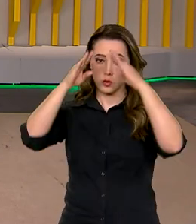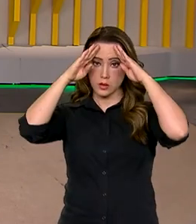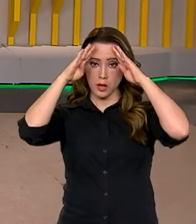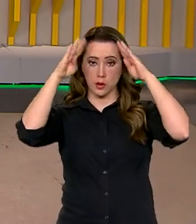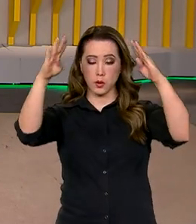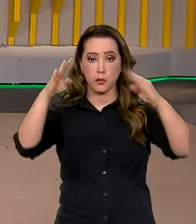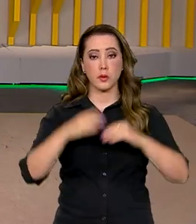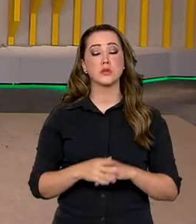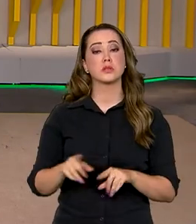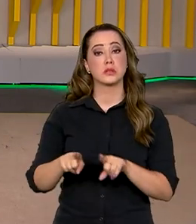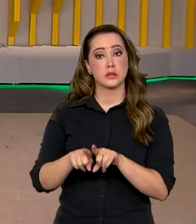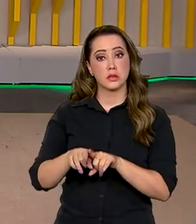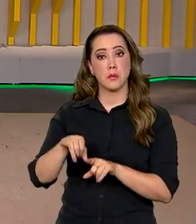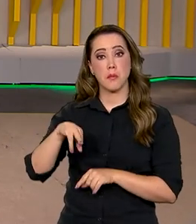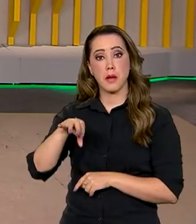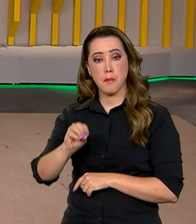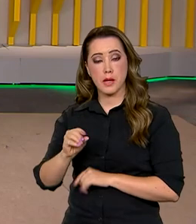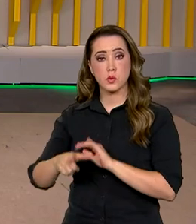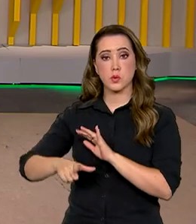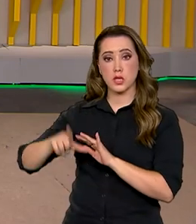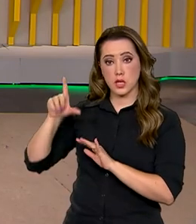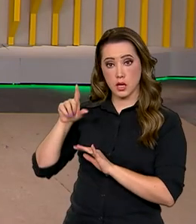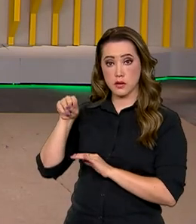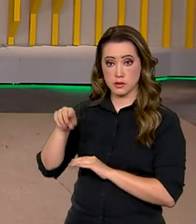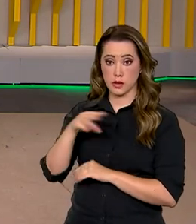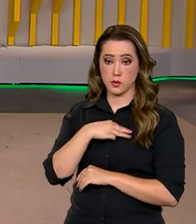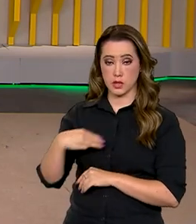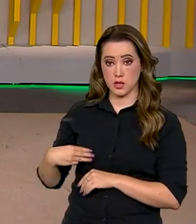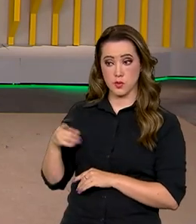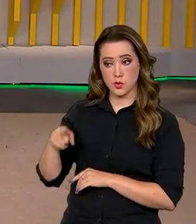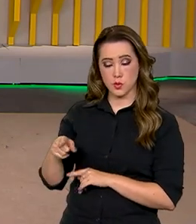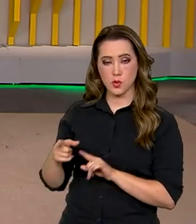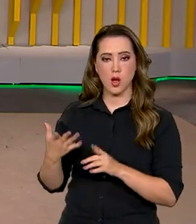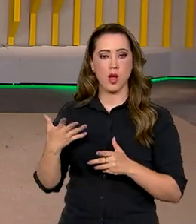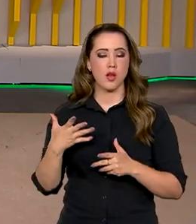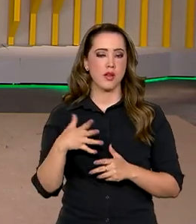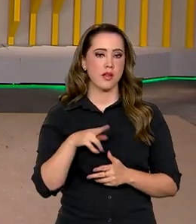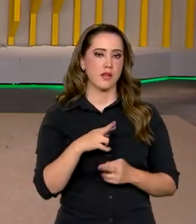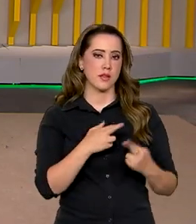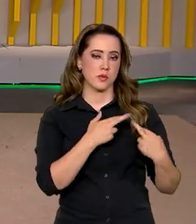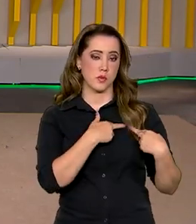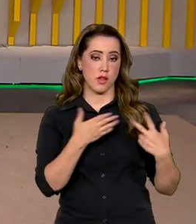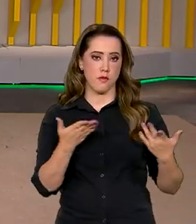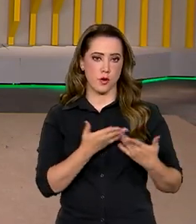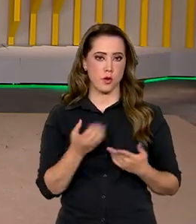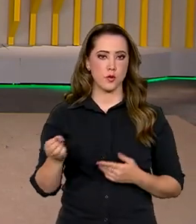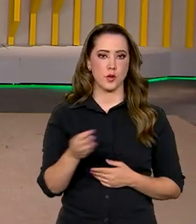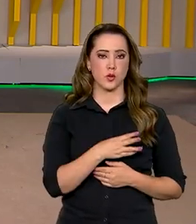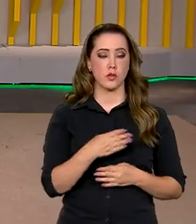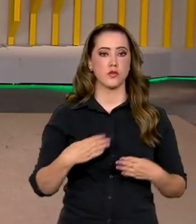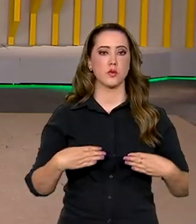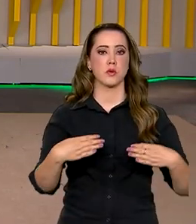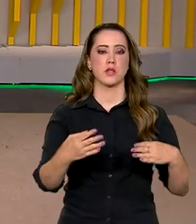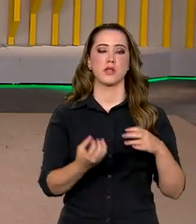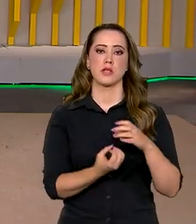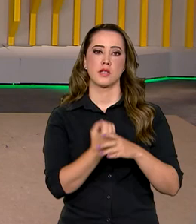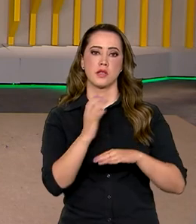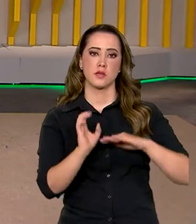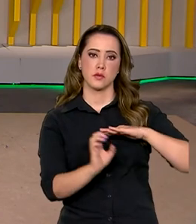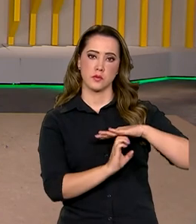Aeroportos. E Márcio França, que ocupava a pasta, assumiu o recém-criado Ministério do Empreendedorismo,